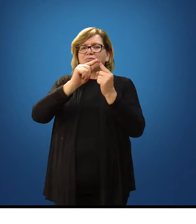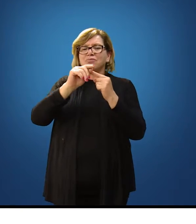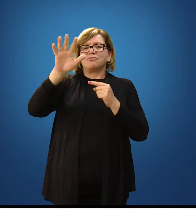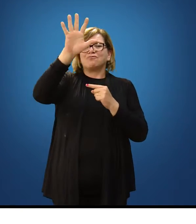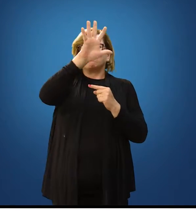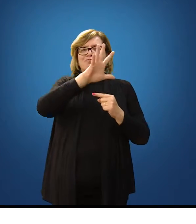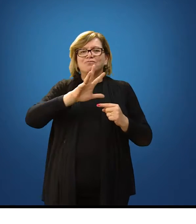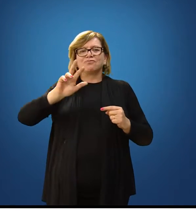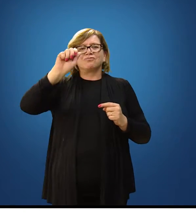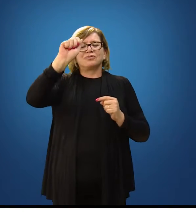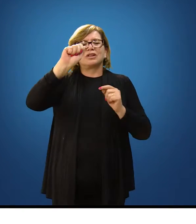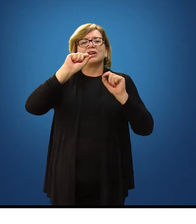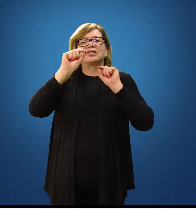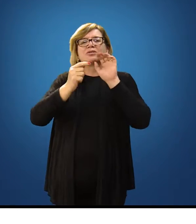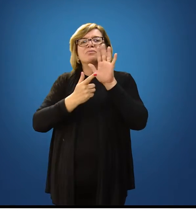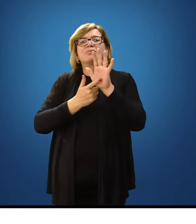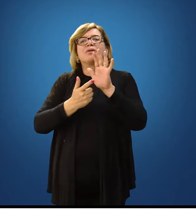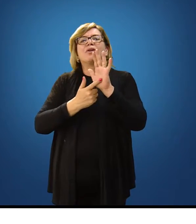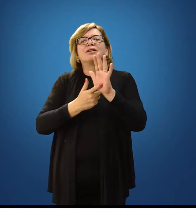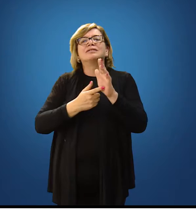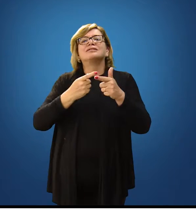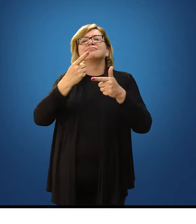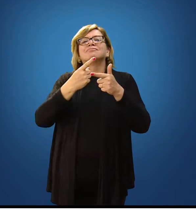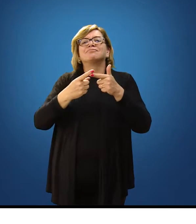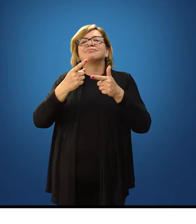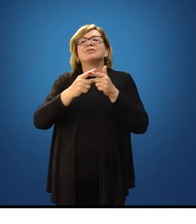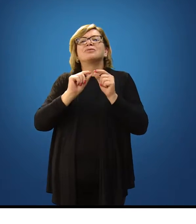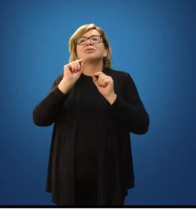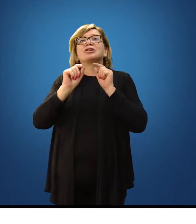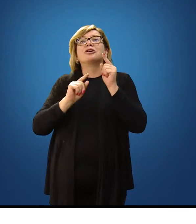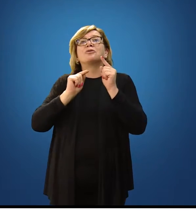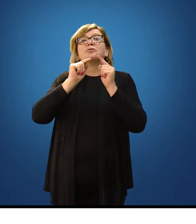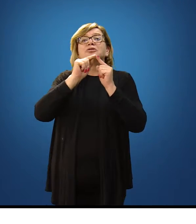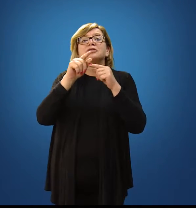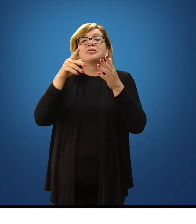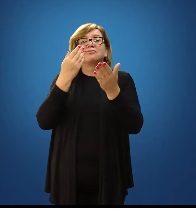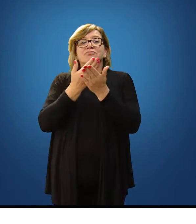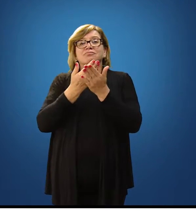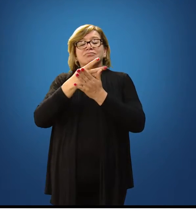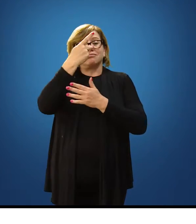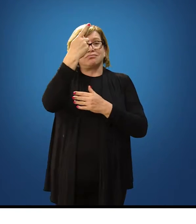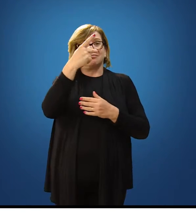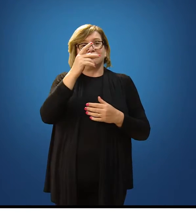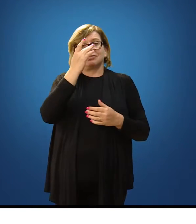geral, que reflete o propósito do seu estudo em termos de